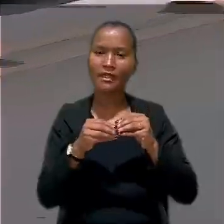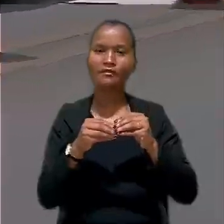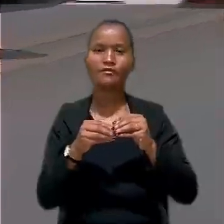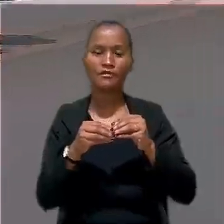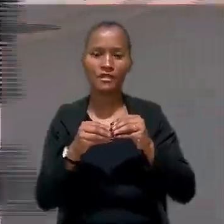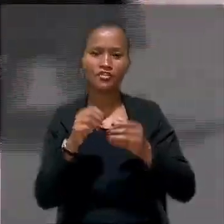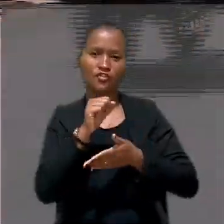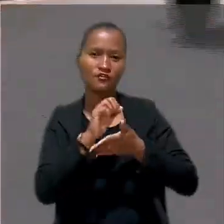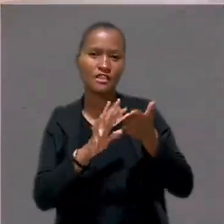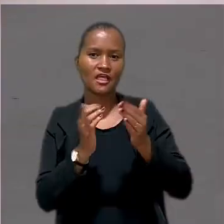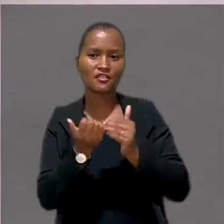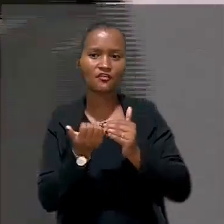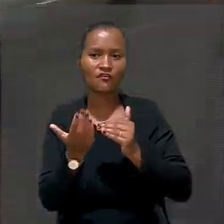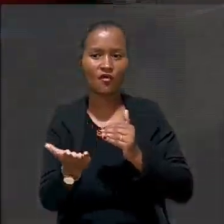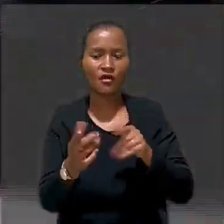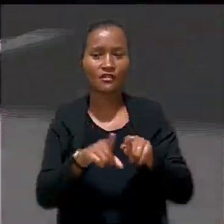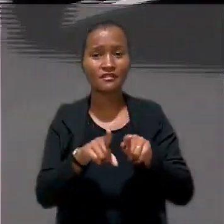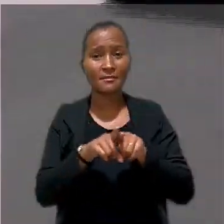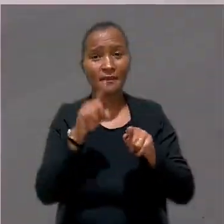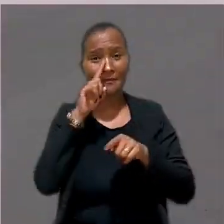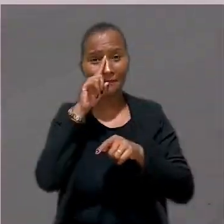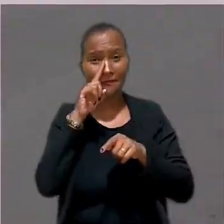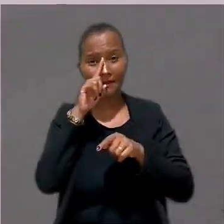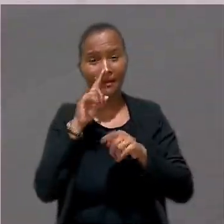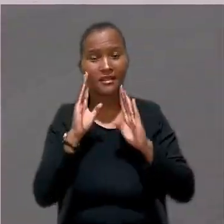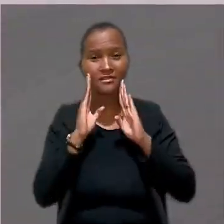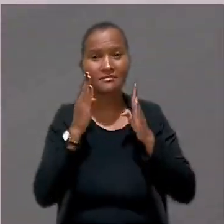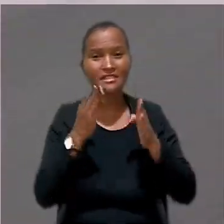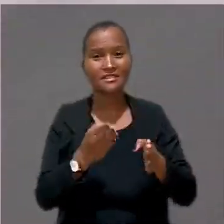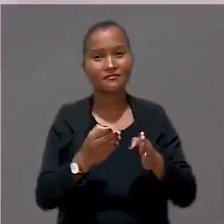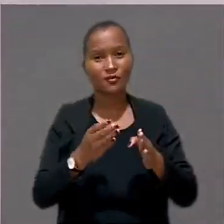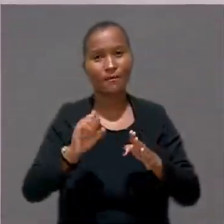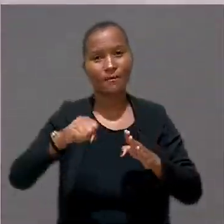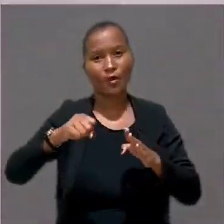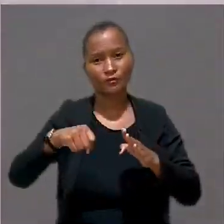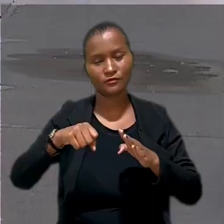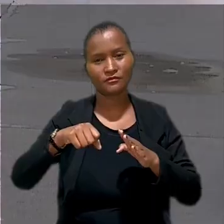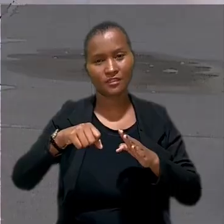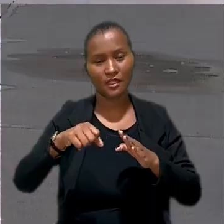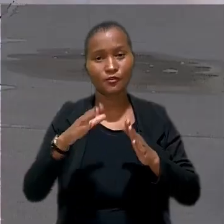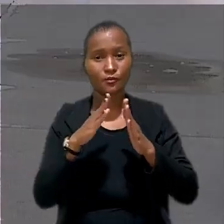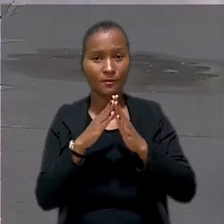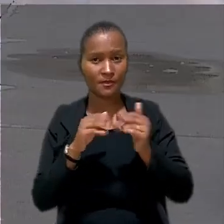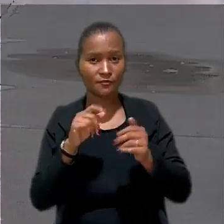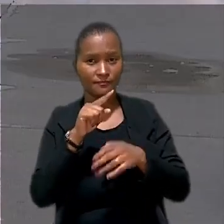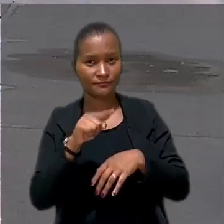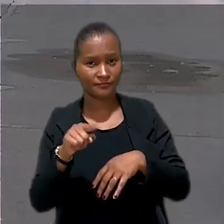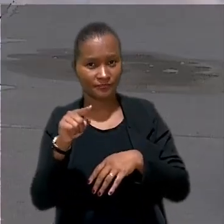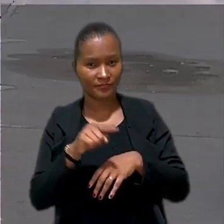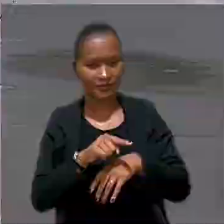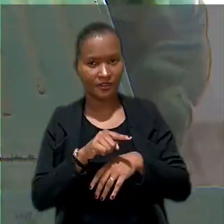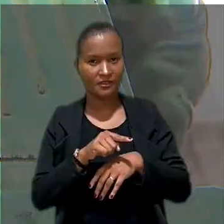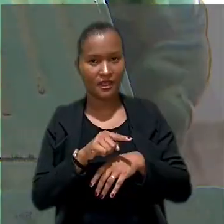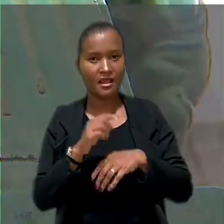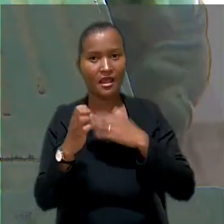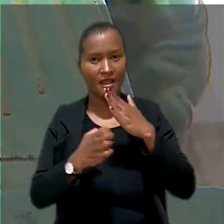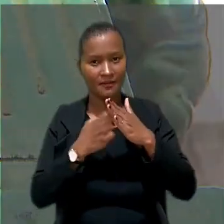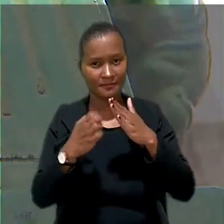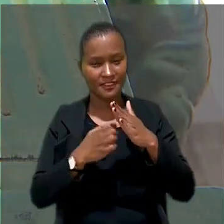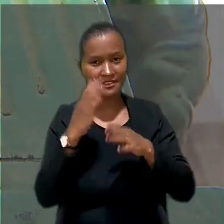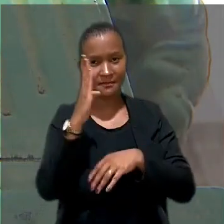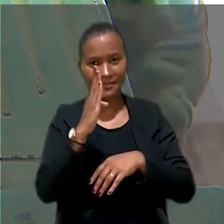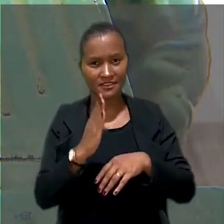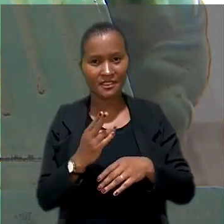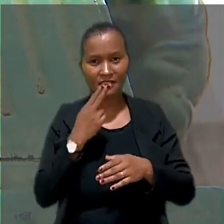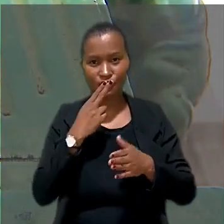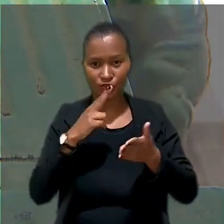adicional de atividades externas e o adicional de periculosidade específico de motociclistas. No pedido de suspensão de liminar, a empresa